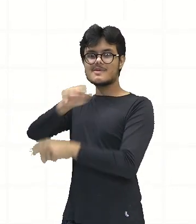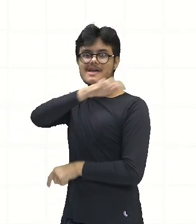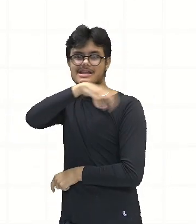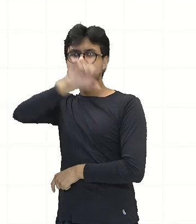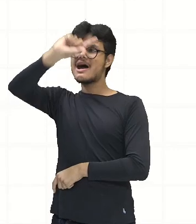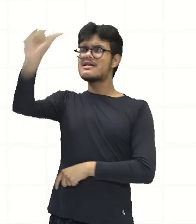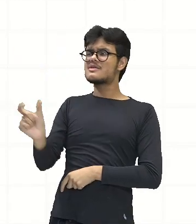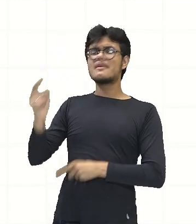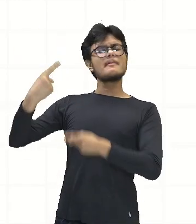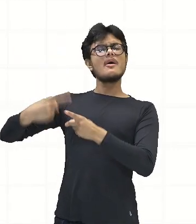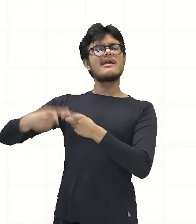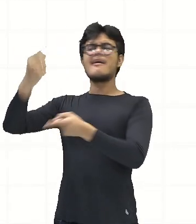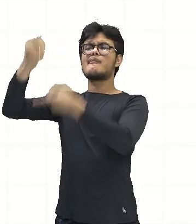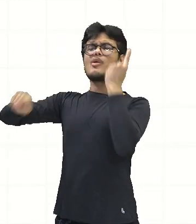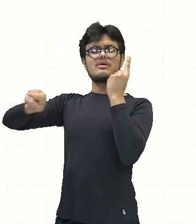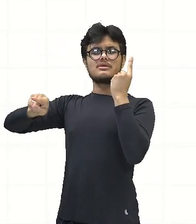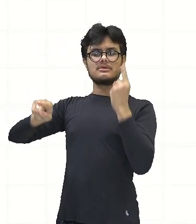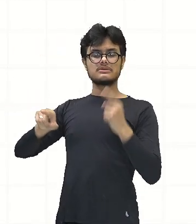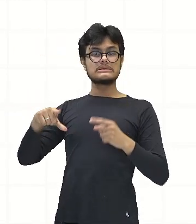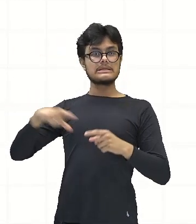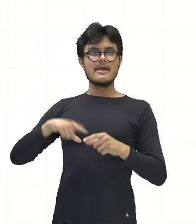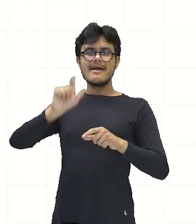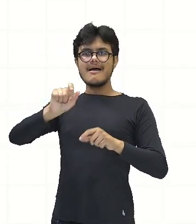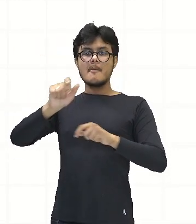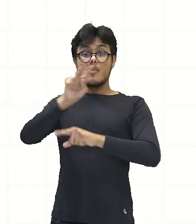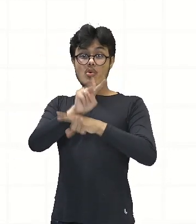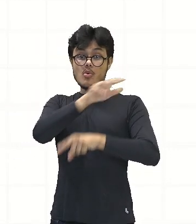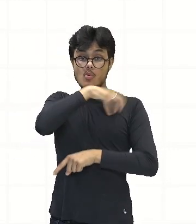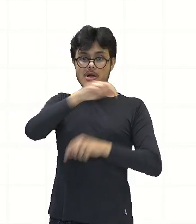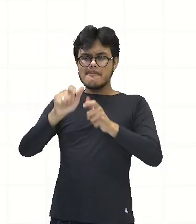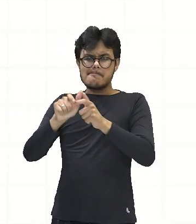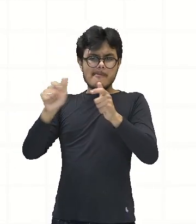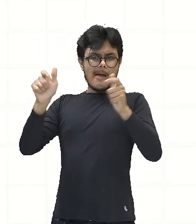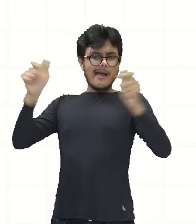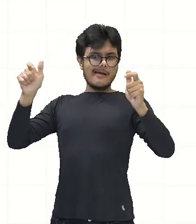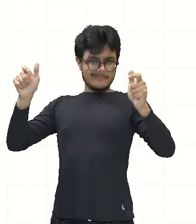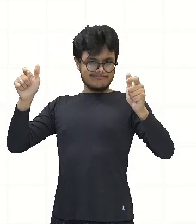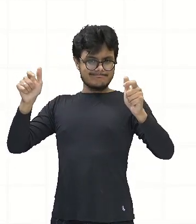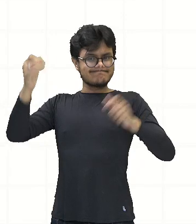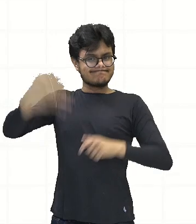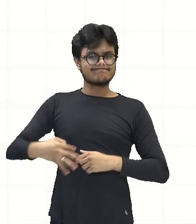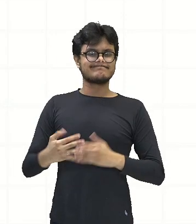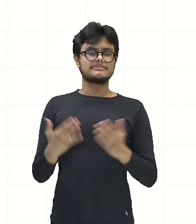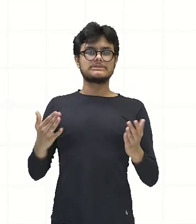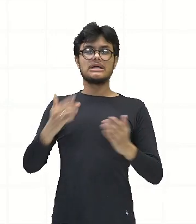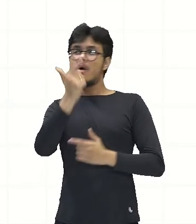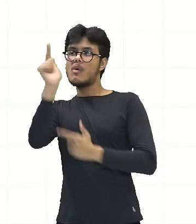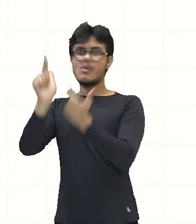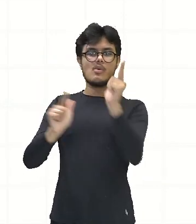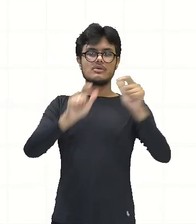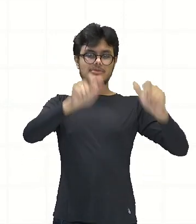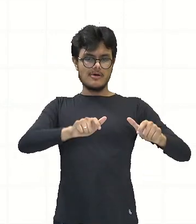que aconteceu? Houve a expansão dessa atividade pecuária para outras regiões, tá bom? Para